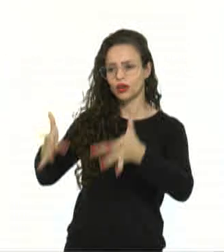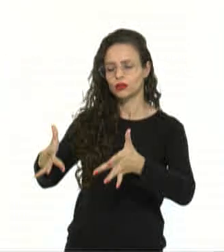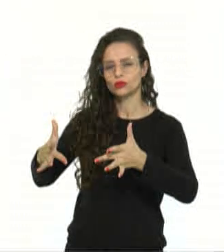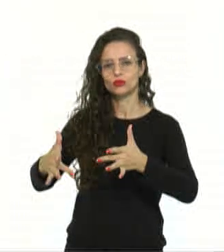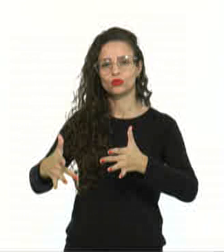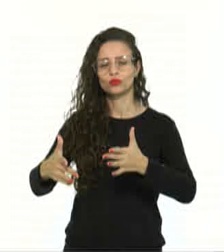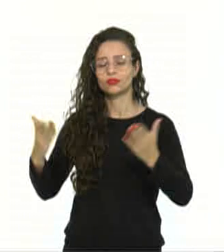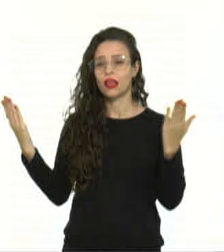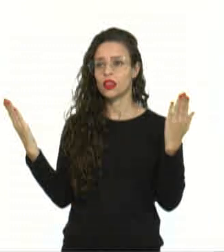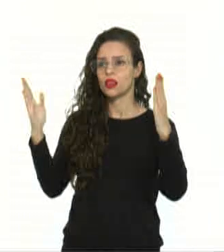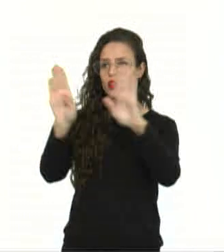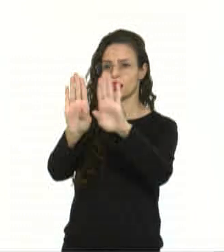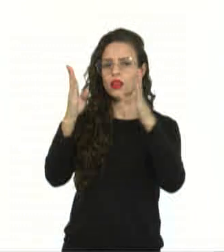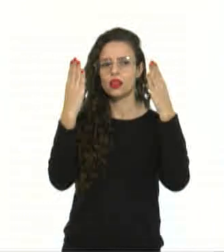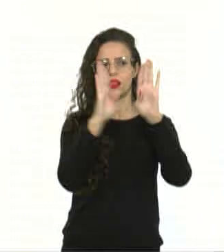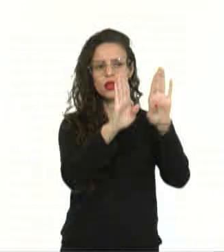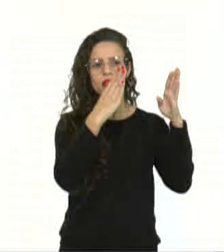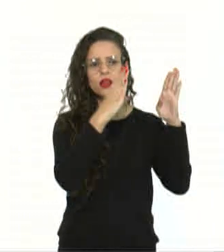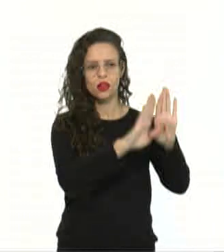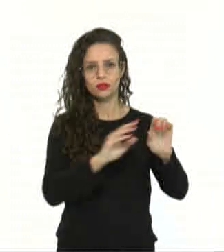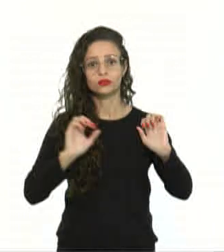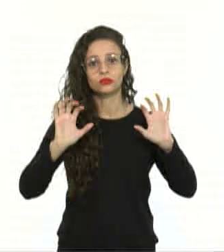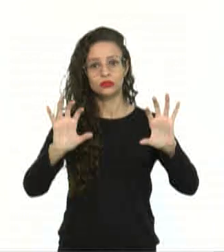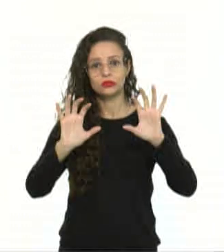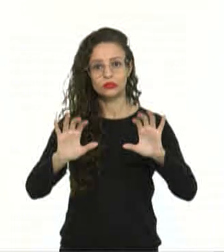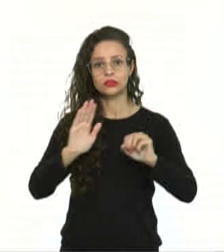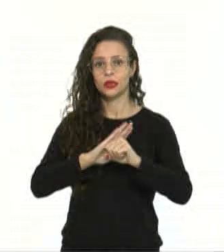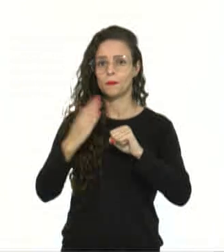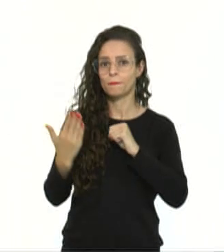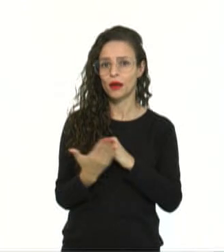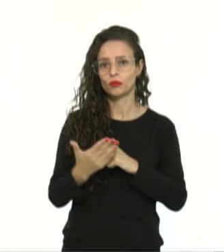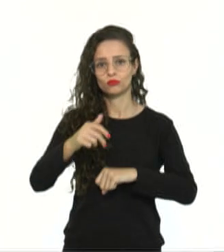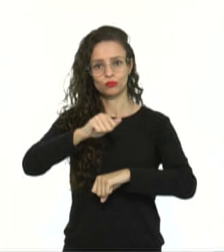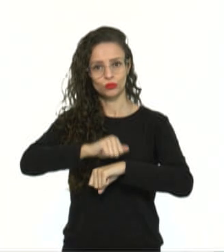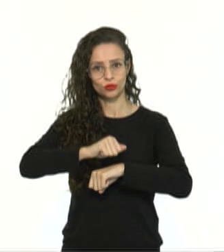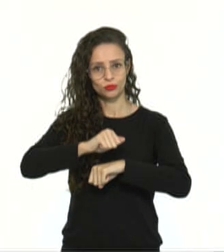tábuas e janelas em portas, dominaram a paisagem nos bairros pobres.